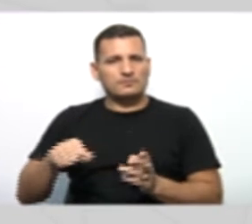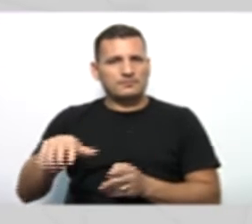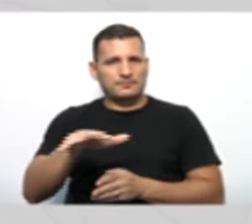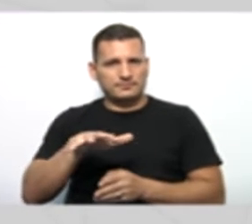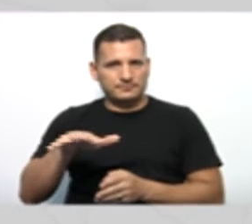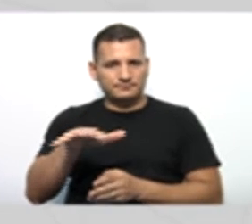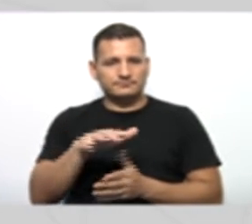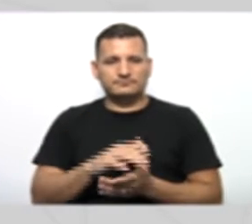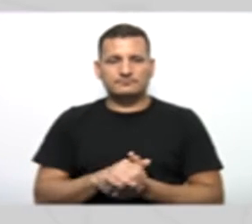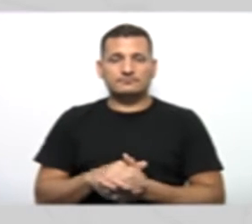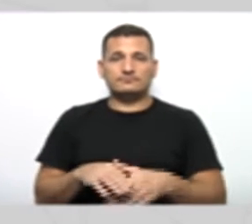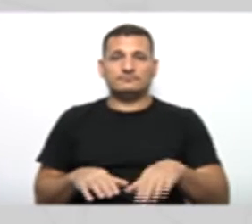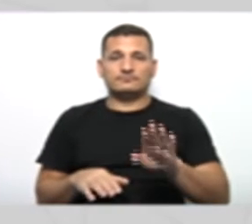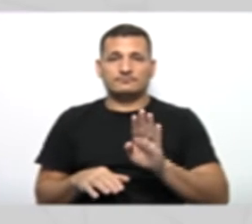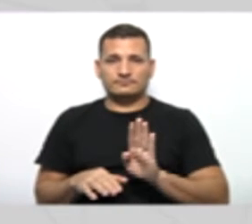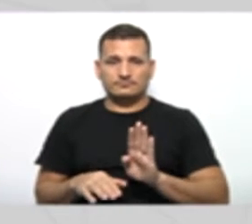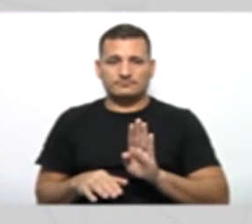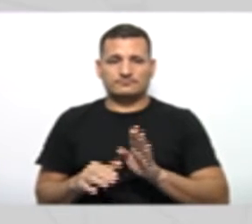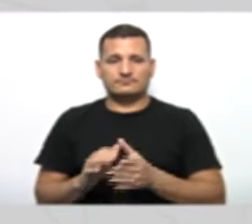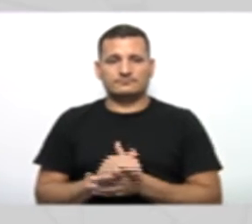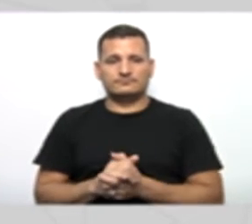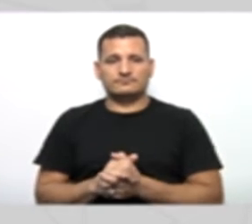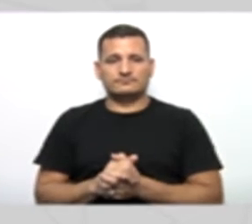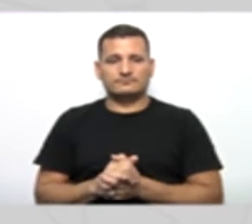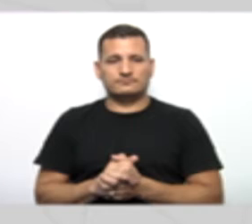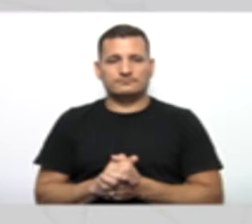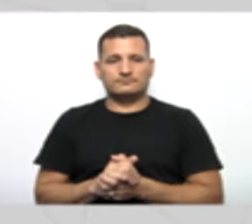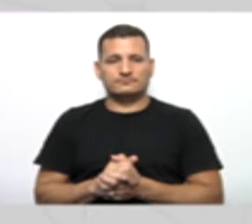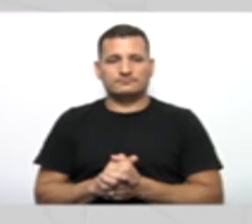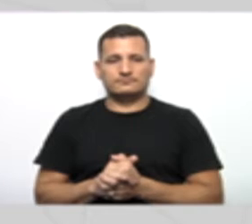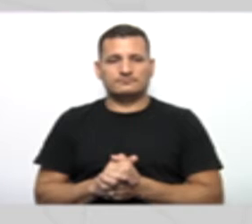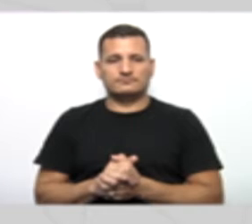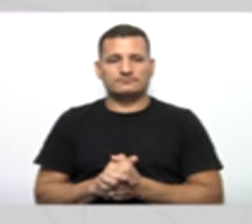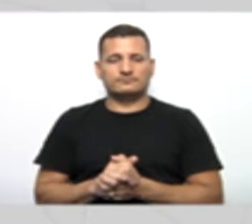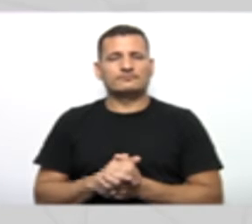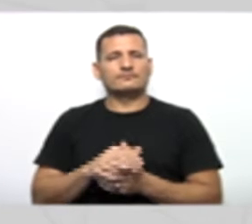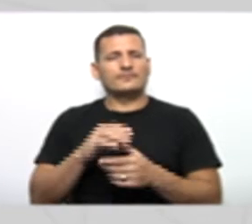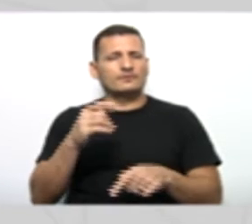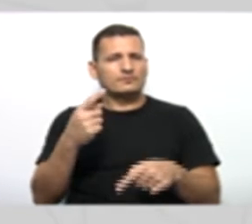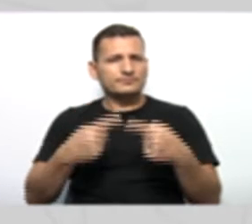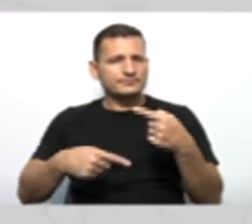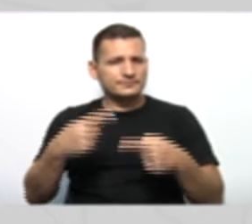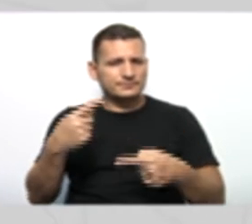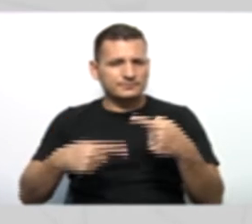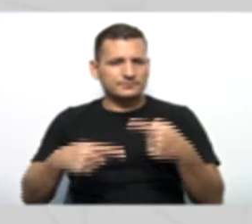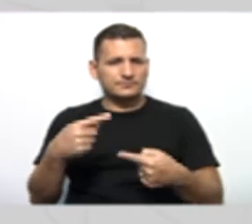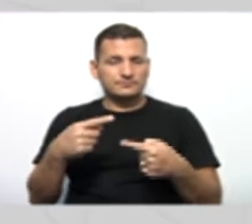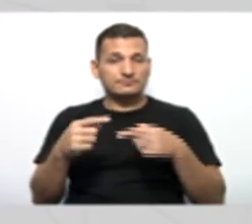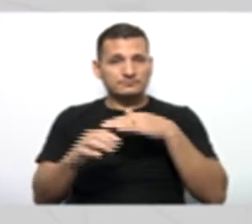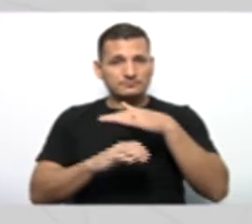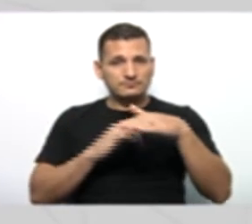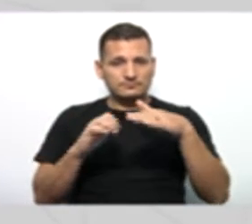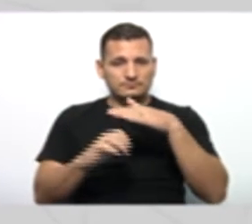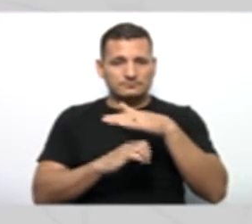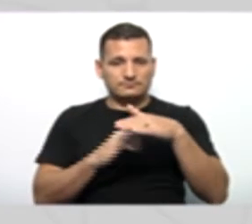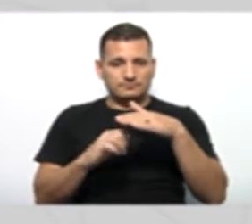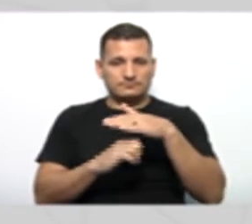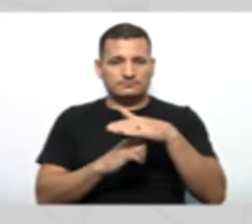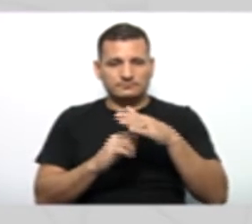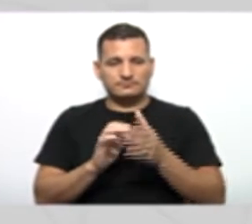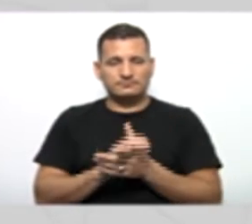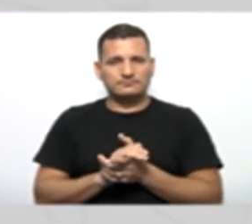Letra B. O que é ecoeficiência? É uma política da empresa que